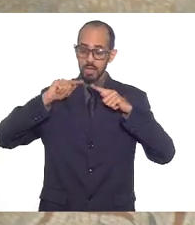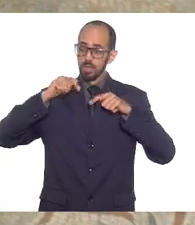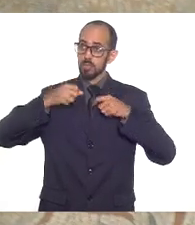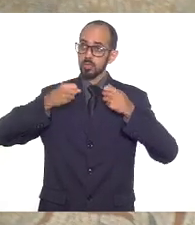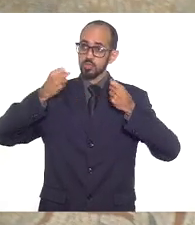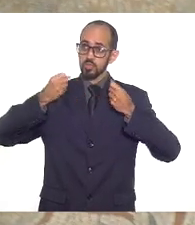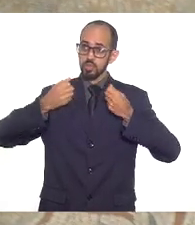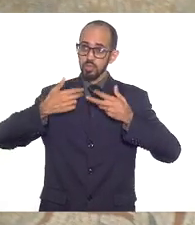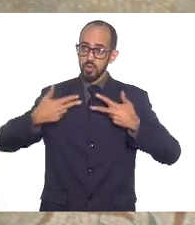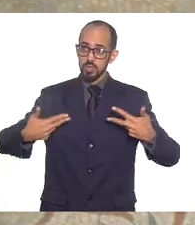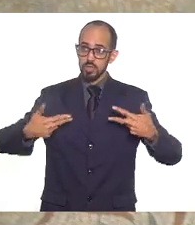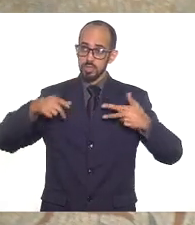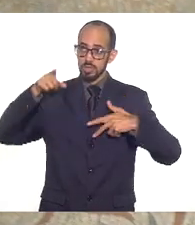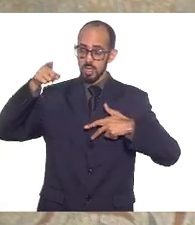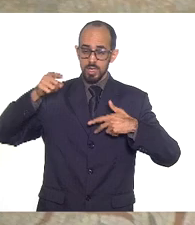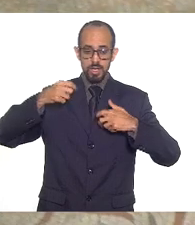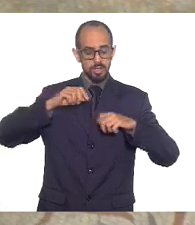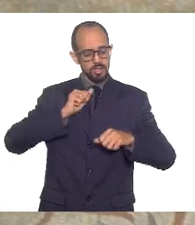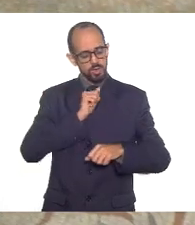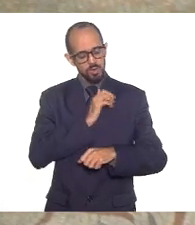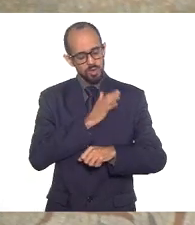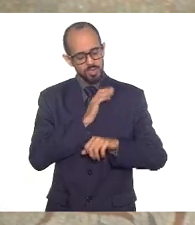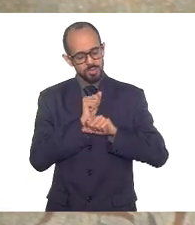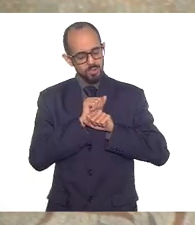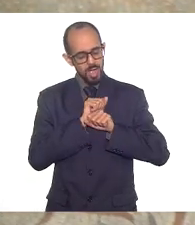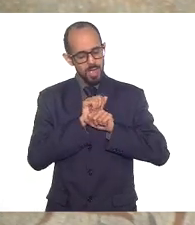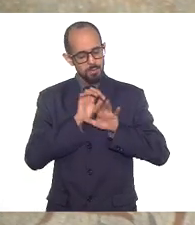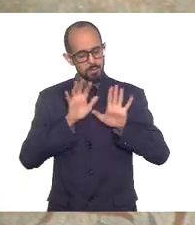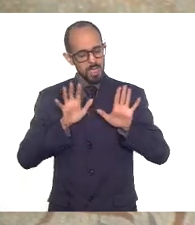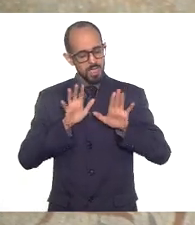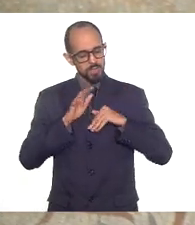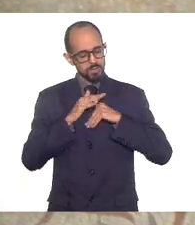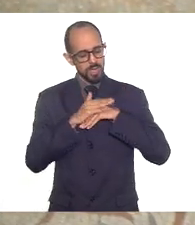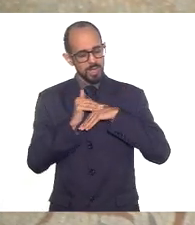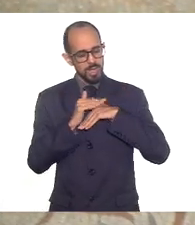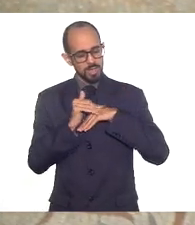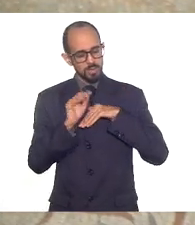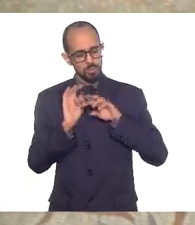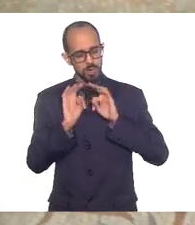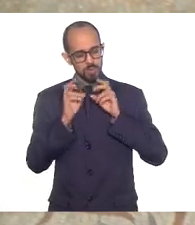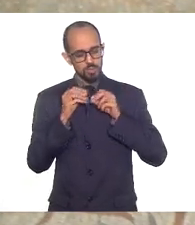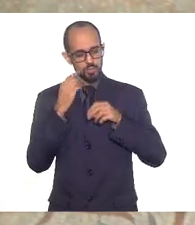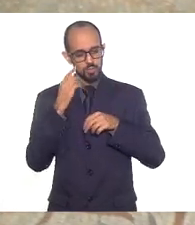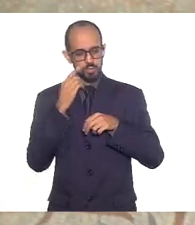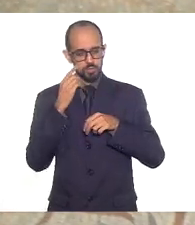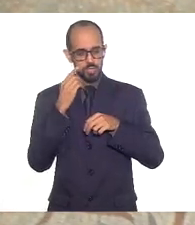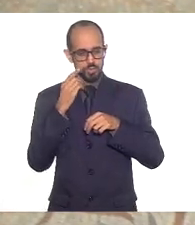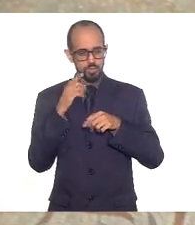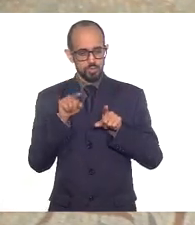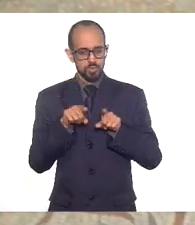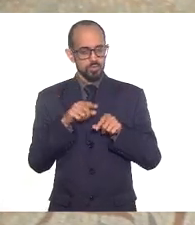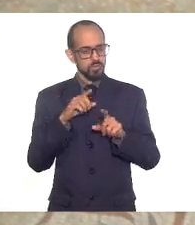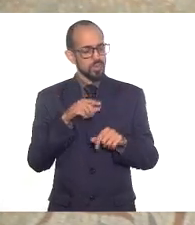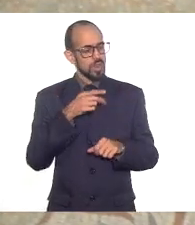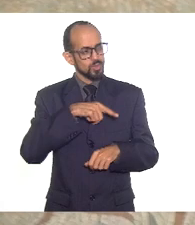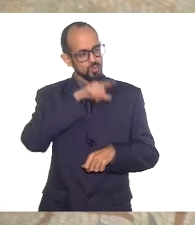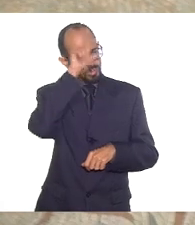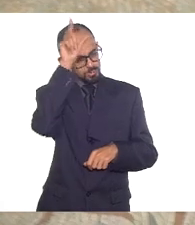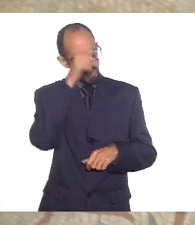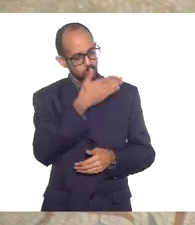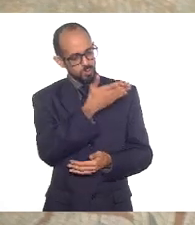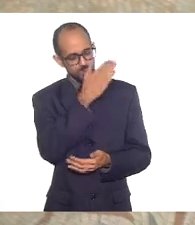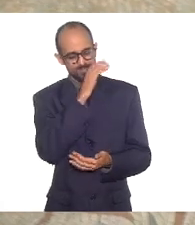determinada situação ele tá lá coração aberto dá carinho para todos os deputados falar do Luiz